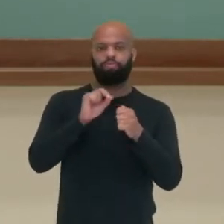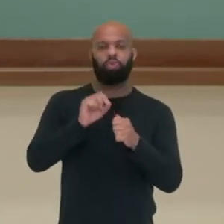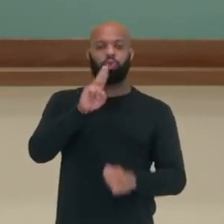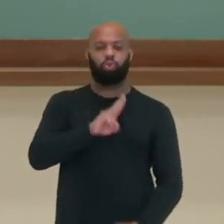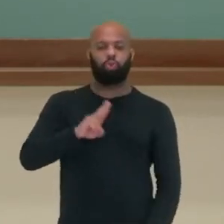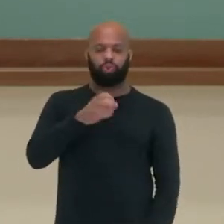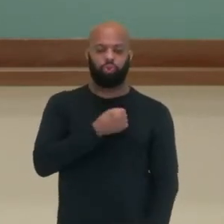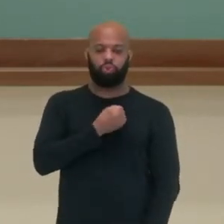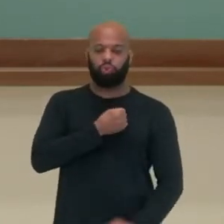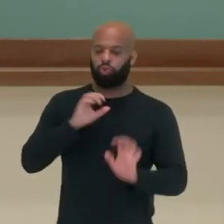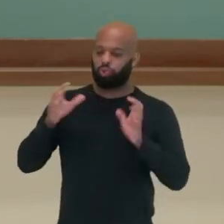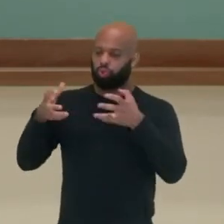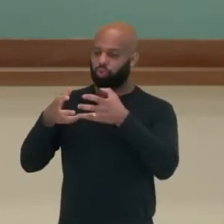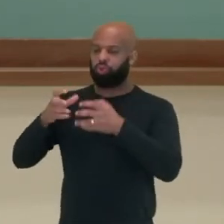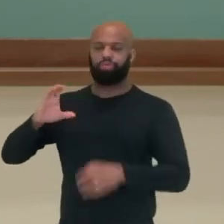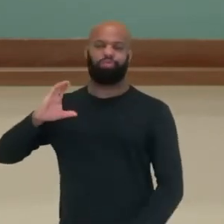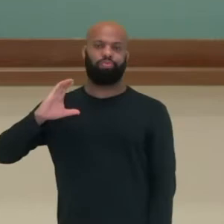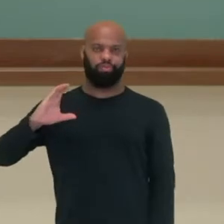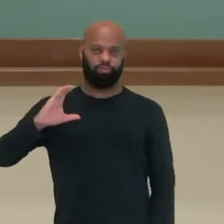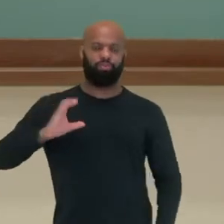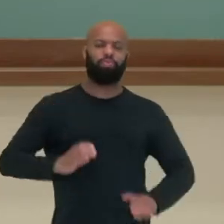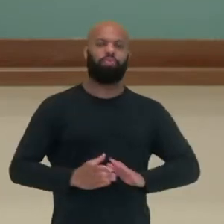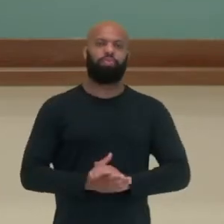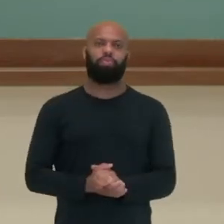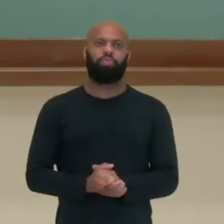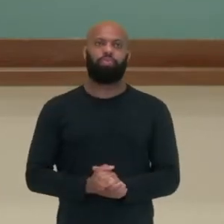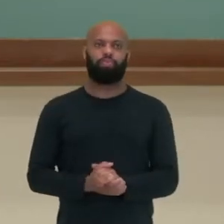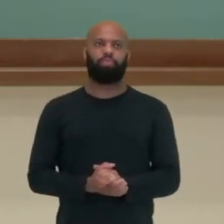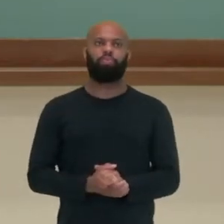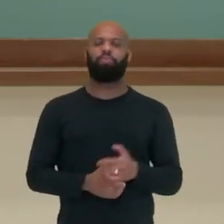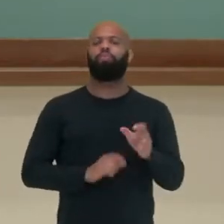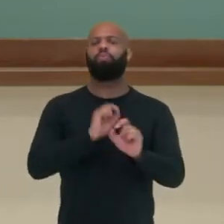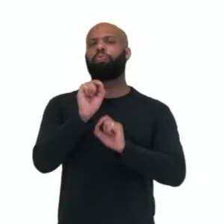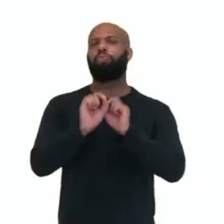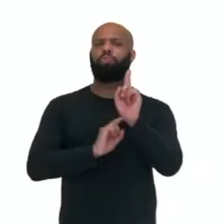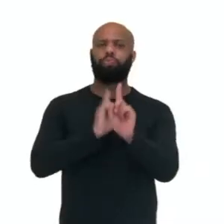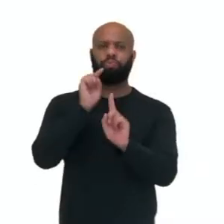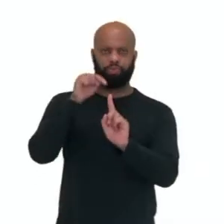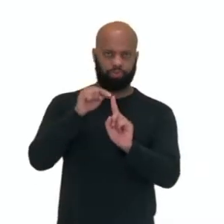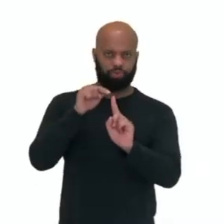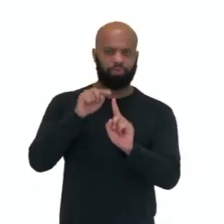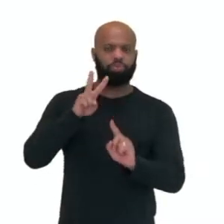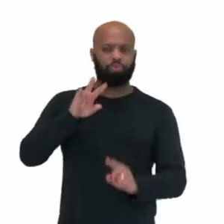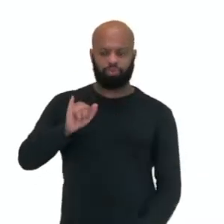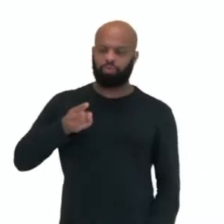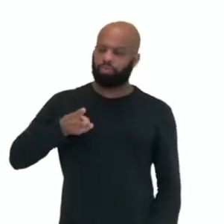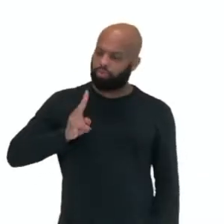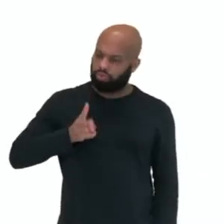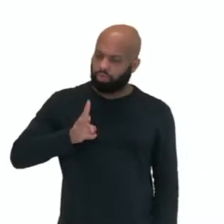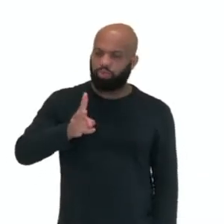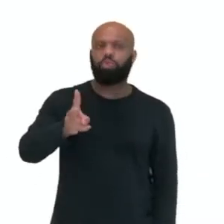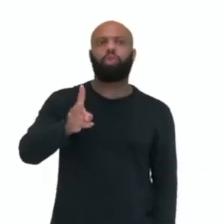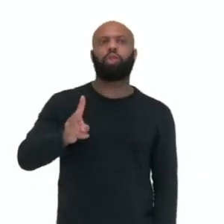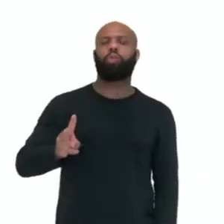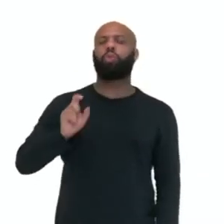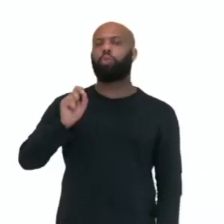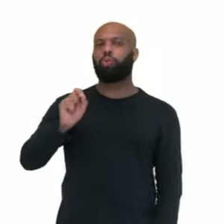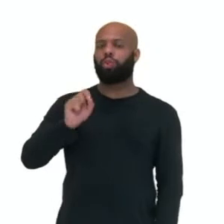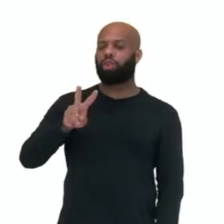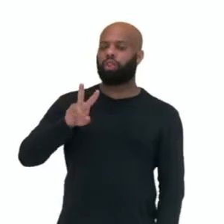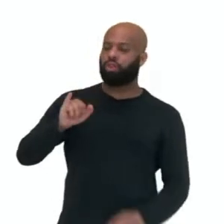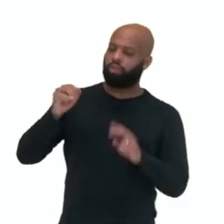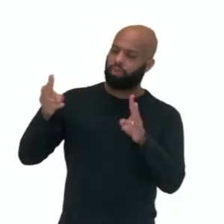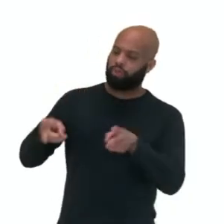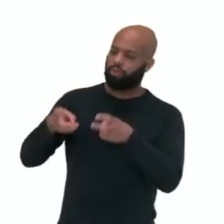números complexos. Então vamos lá então. Nossos objetivos vão continuar sendo, um deles é reconhecer